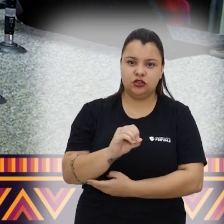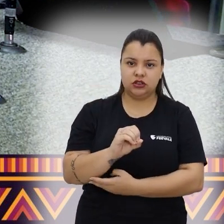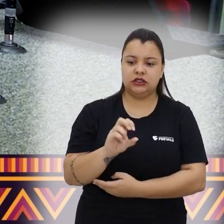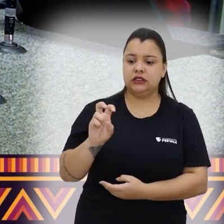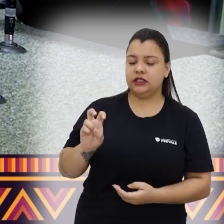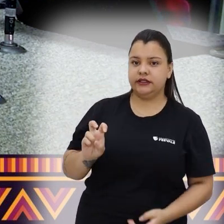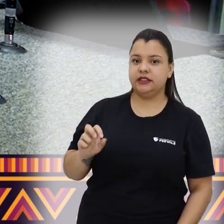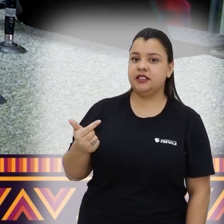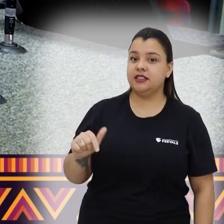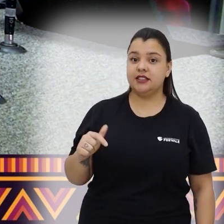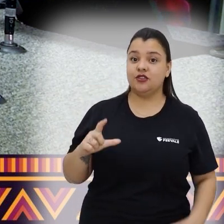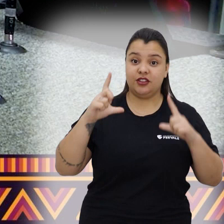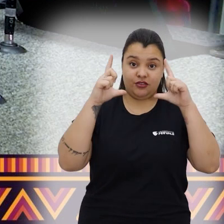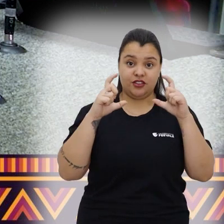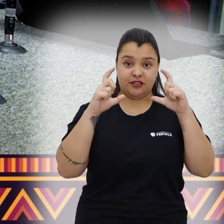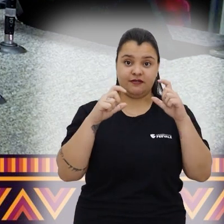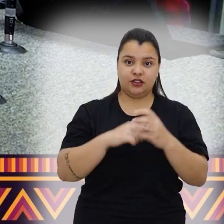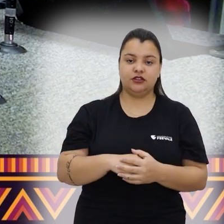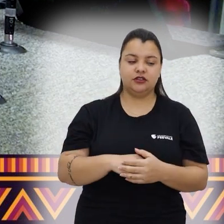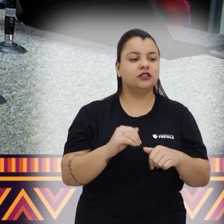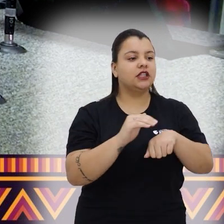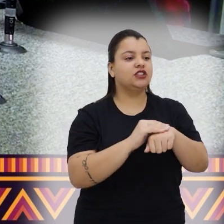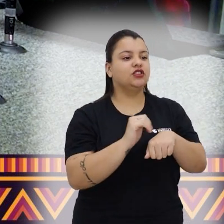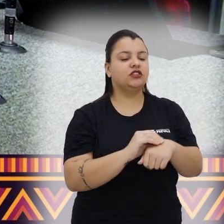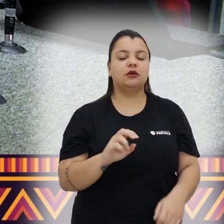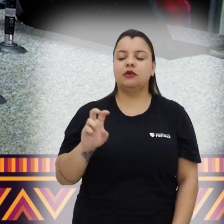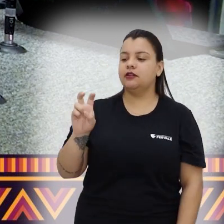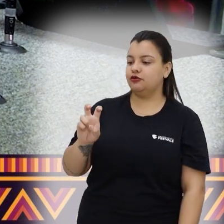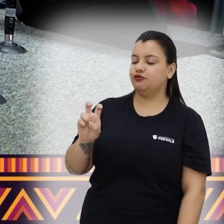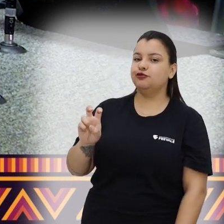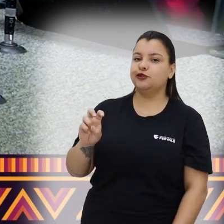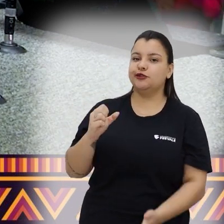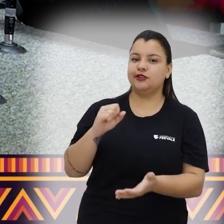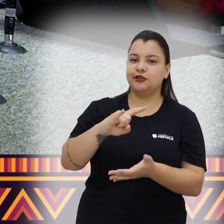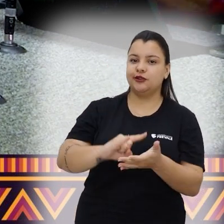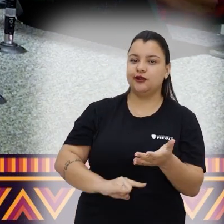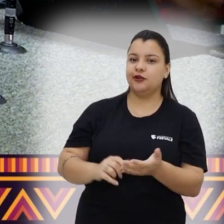sem foto. Só chamaram por 5 que ela mandou sem foto. Natural. Cara, daí,